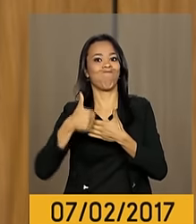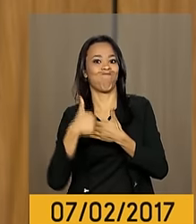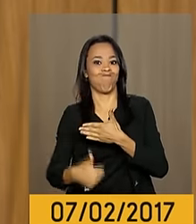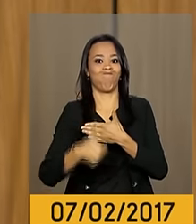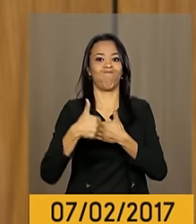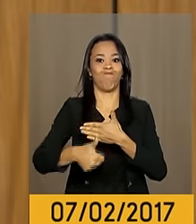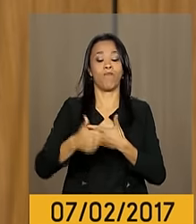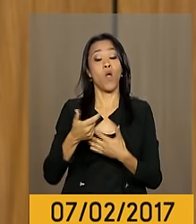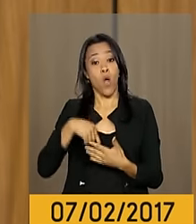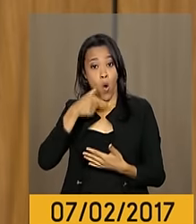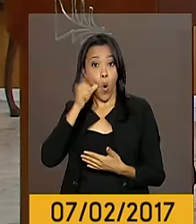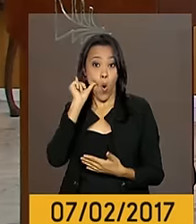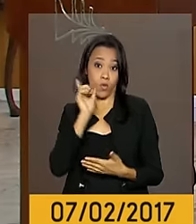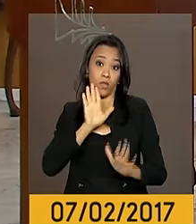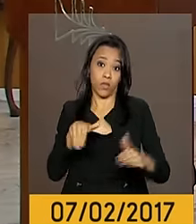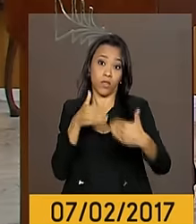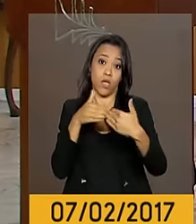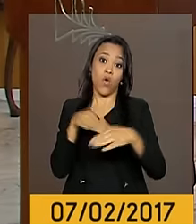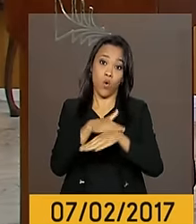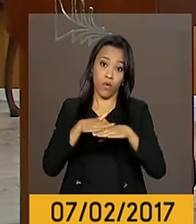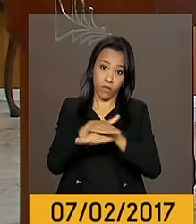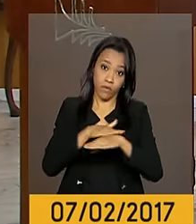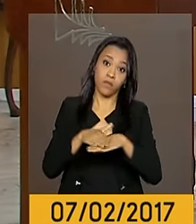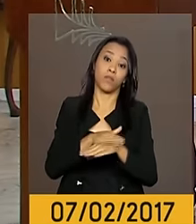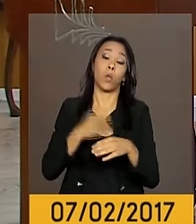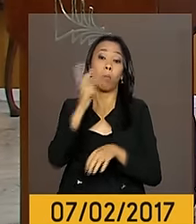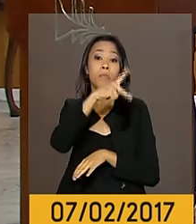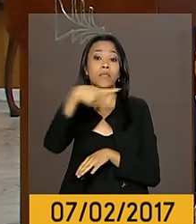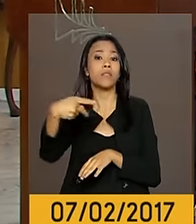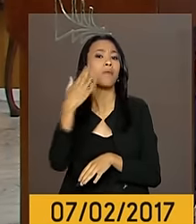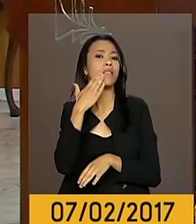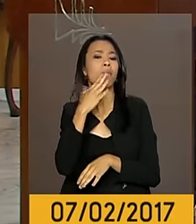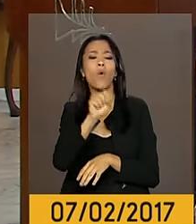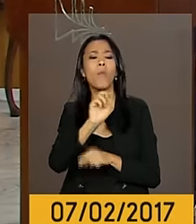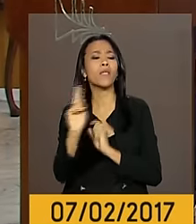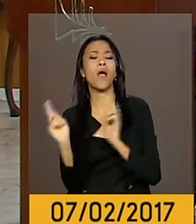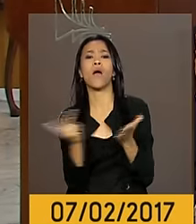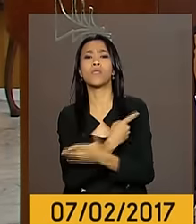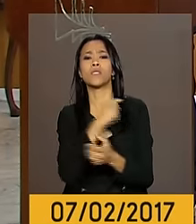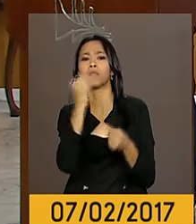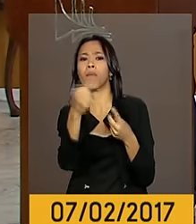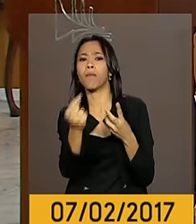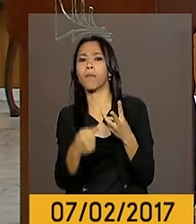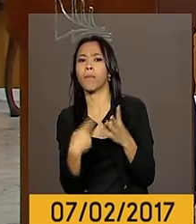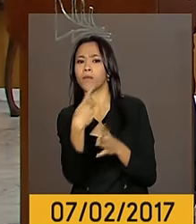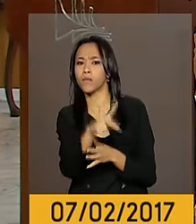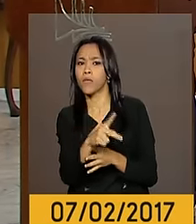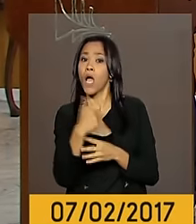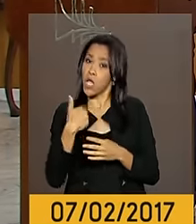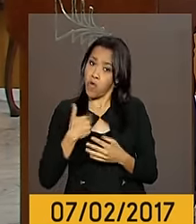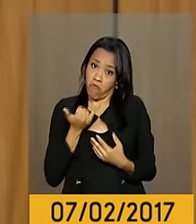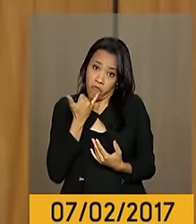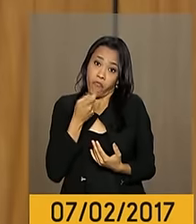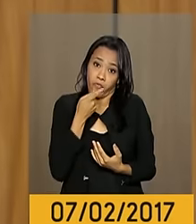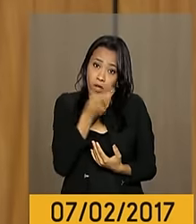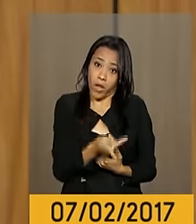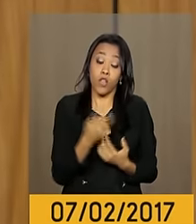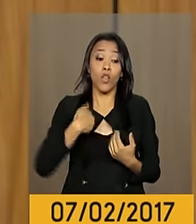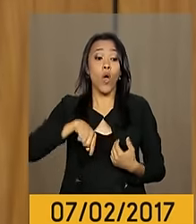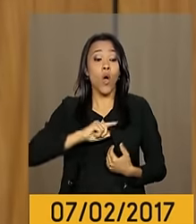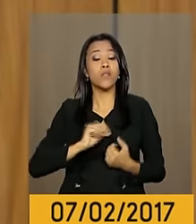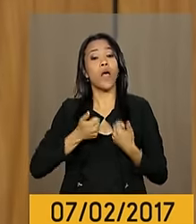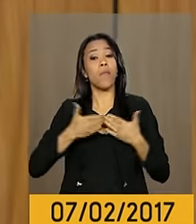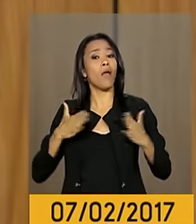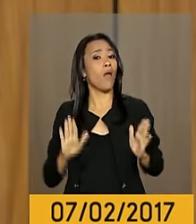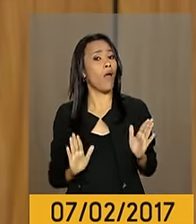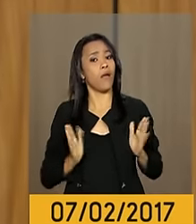Justamente eu falei com o presidente Penha Nieto para saber como estavam as coisas e manifestamos então que estamos abertos